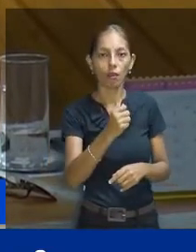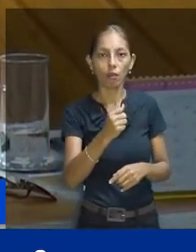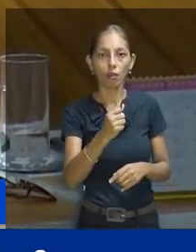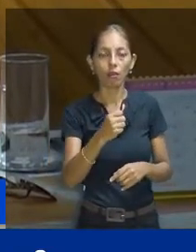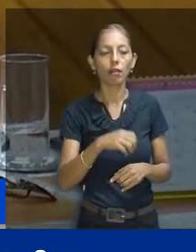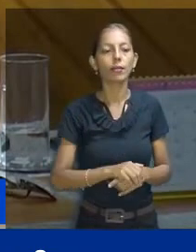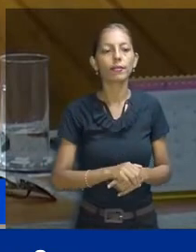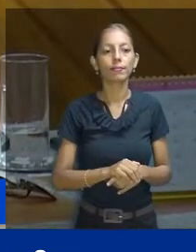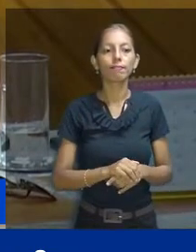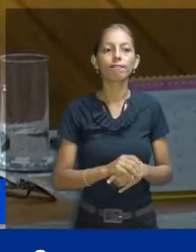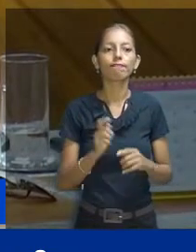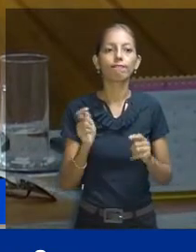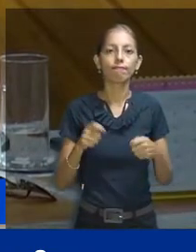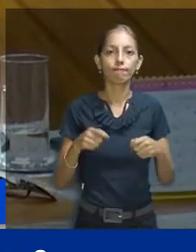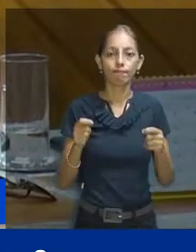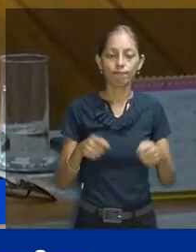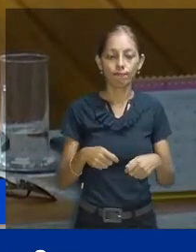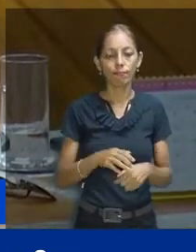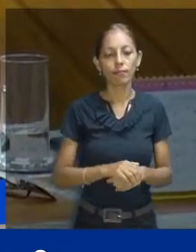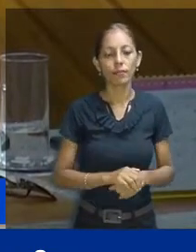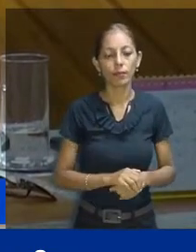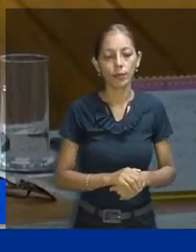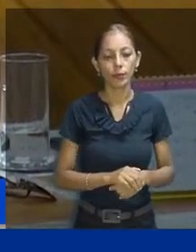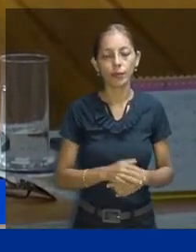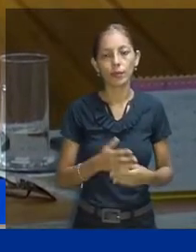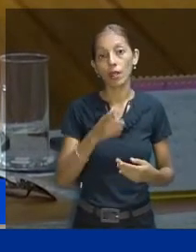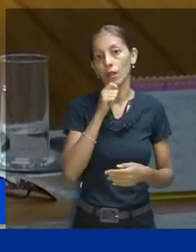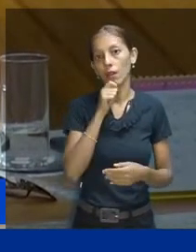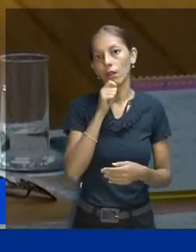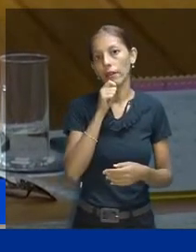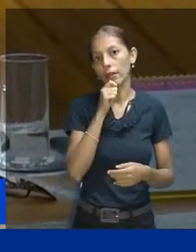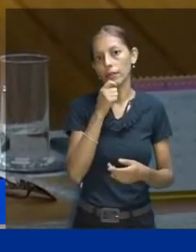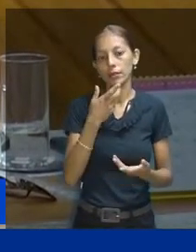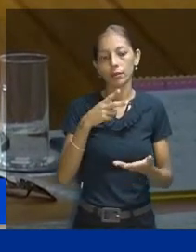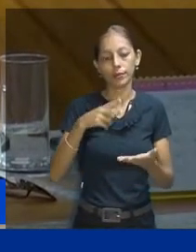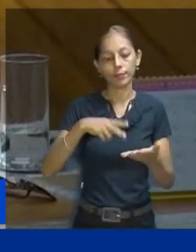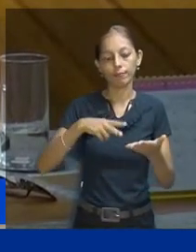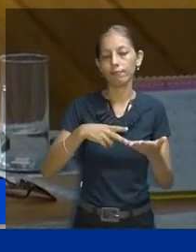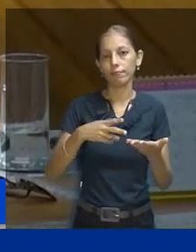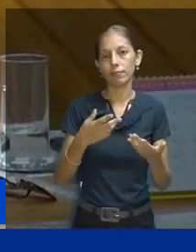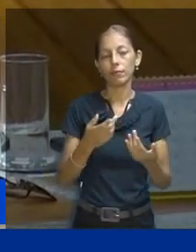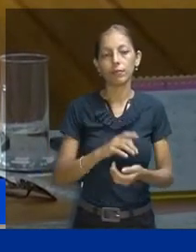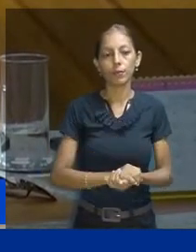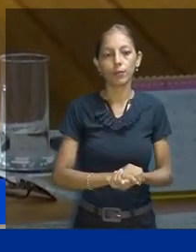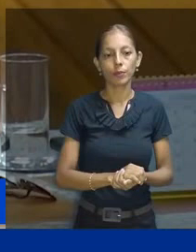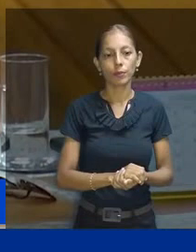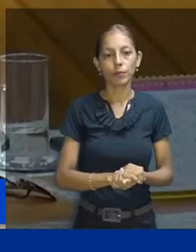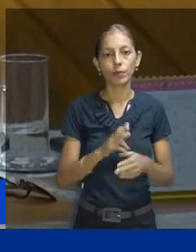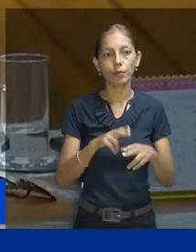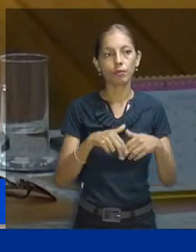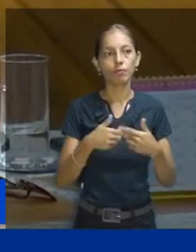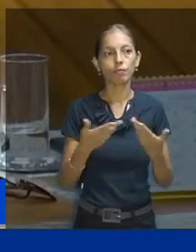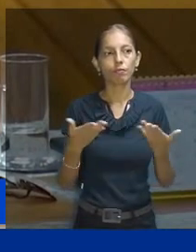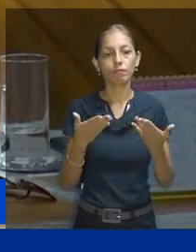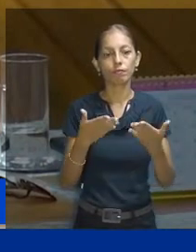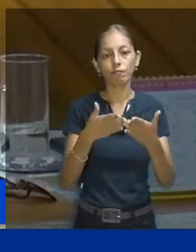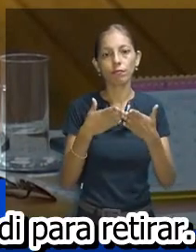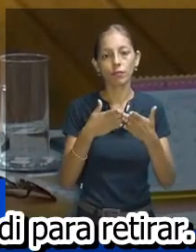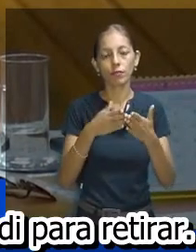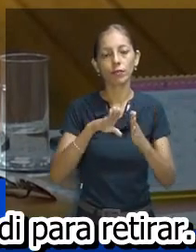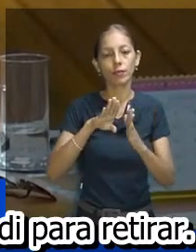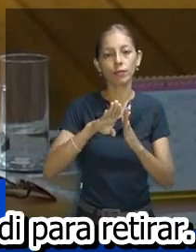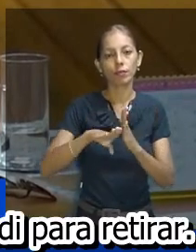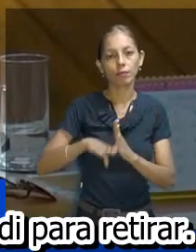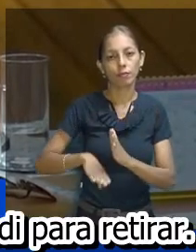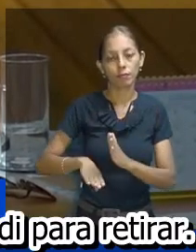sobre esses pontos que ele argumentou, né? E aí, no segundo momento, após a fala dele, a